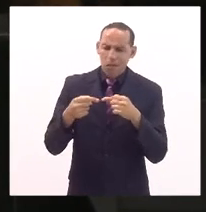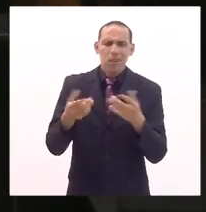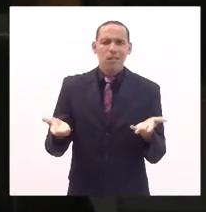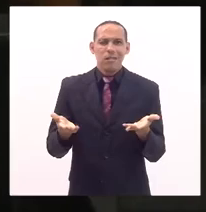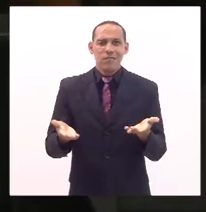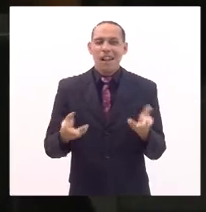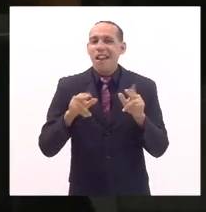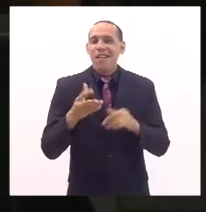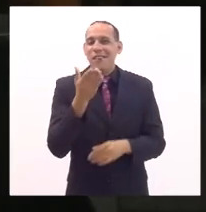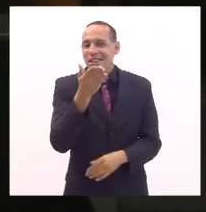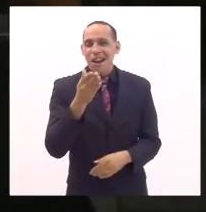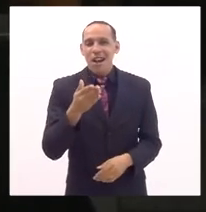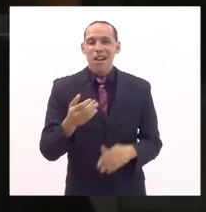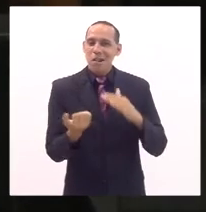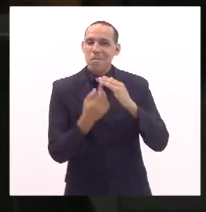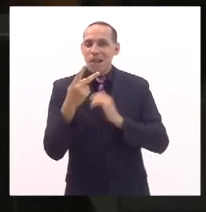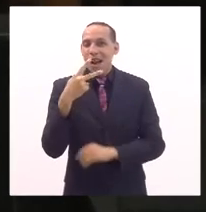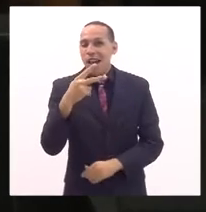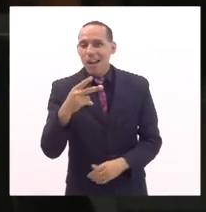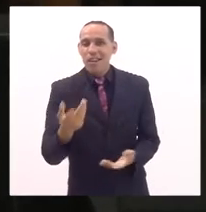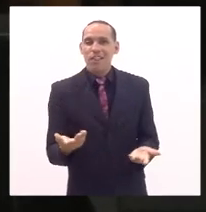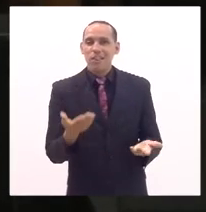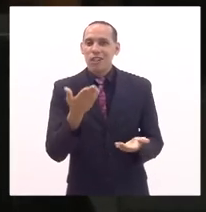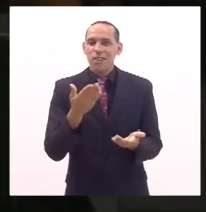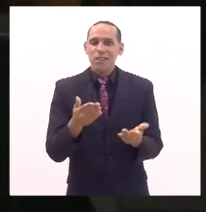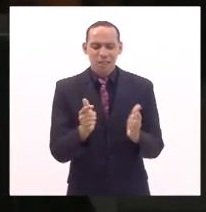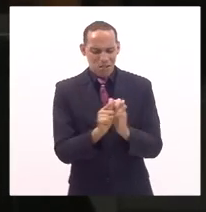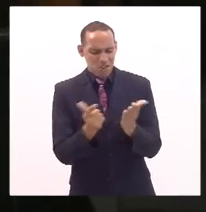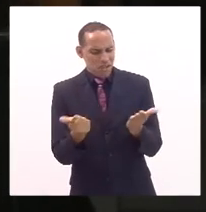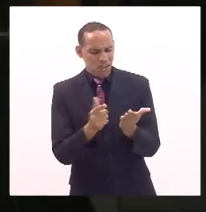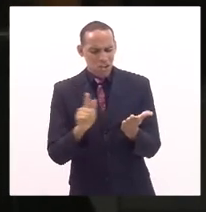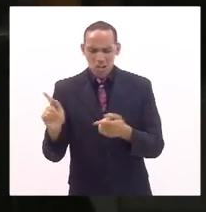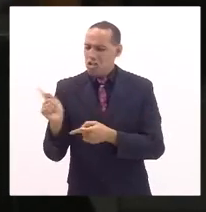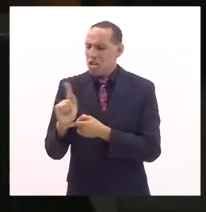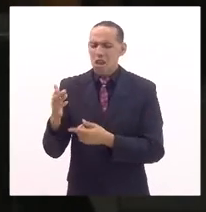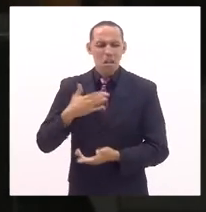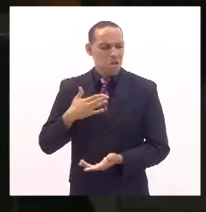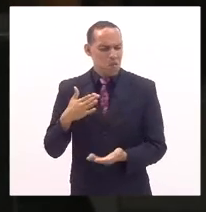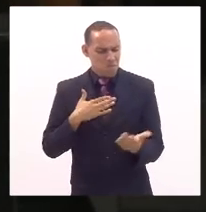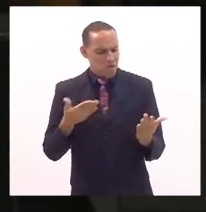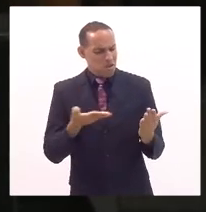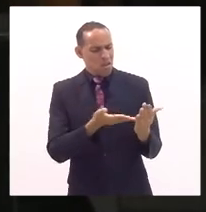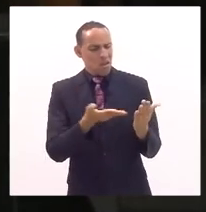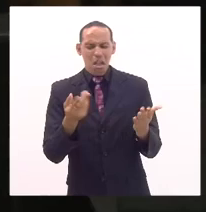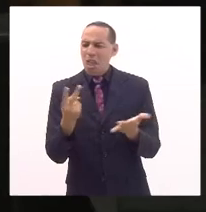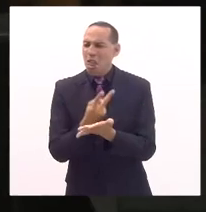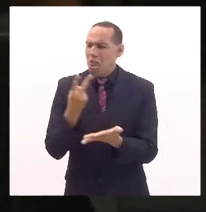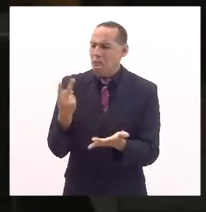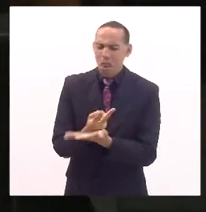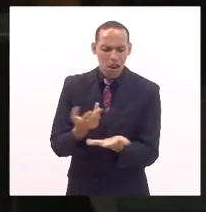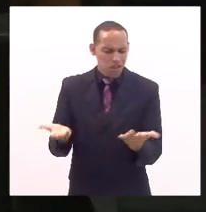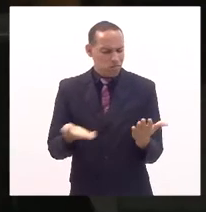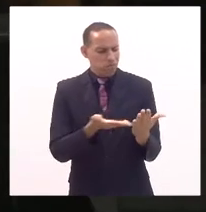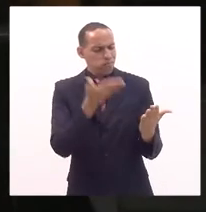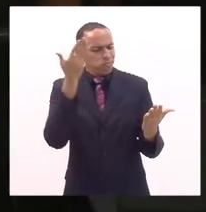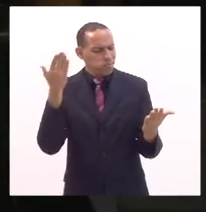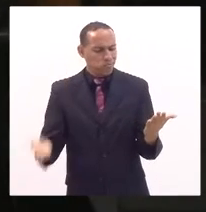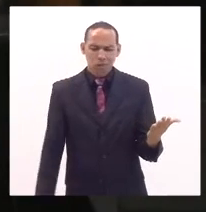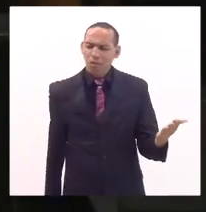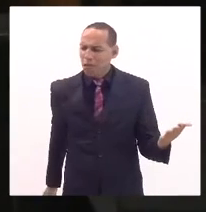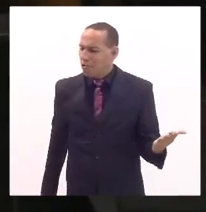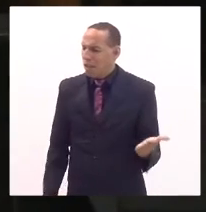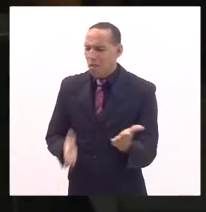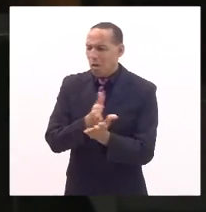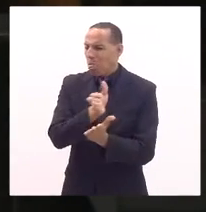se eu chegasse no jornais depois meu gerente faz tudo errado a empresa tá tendo